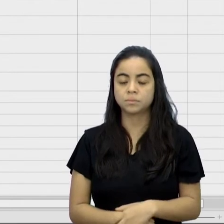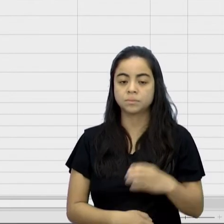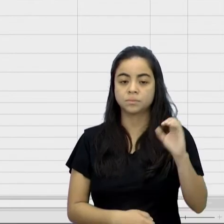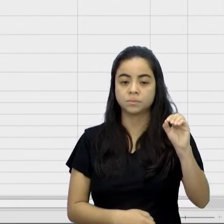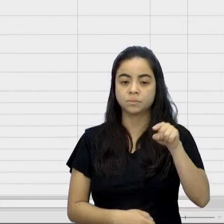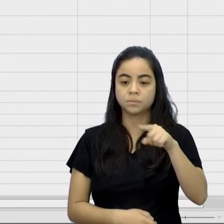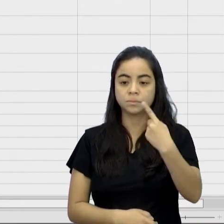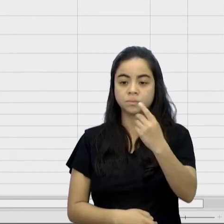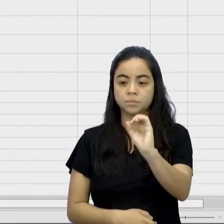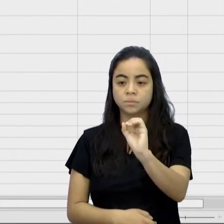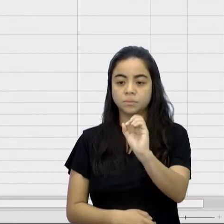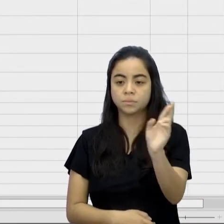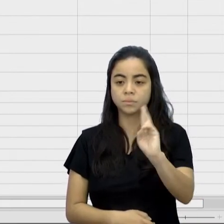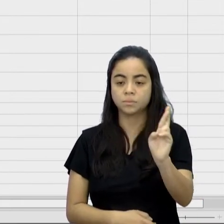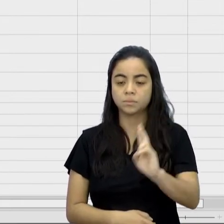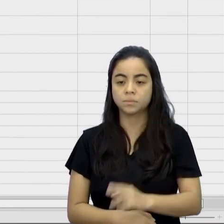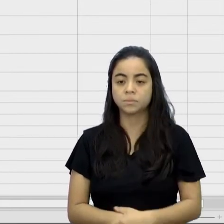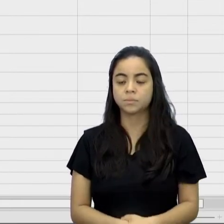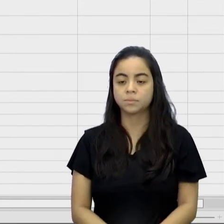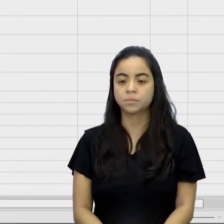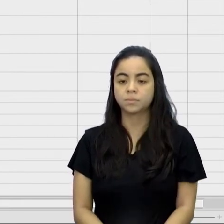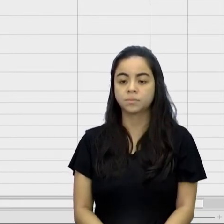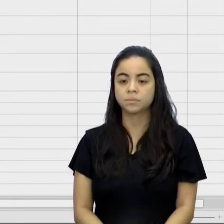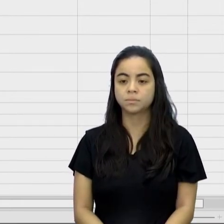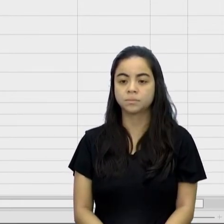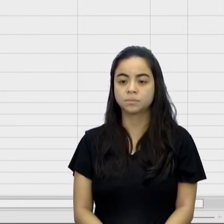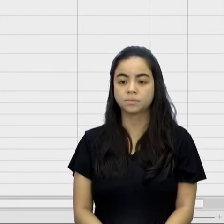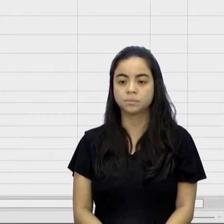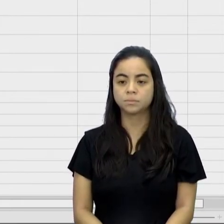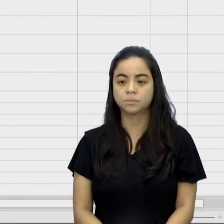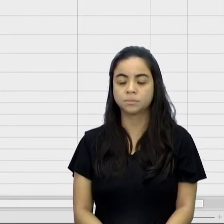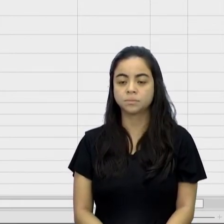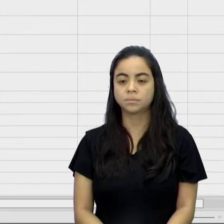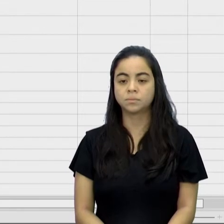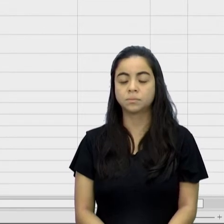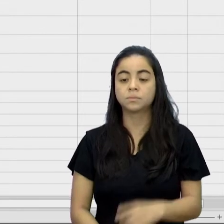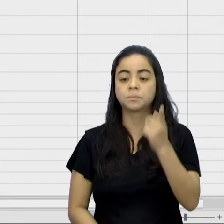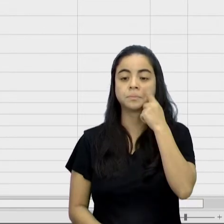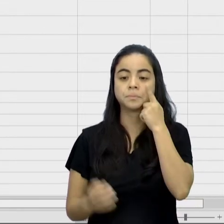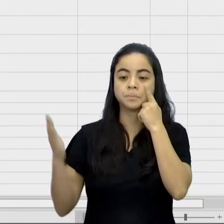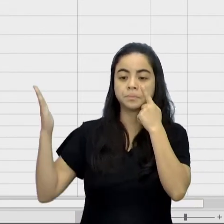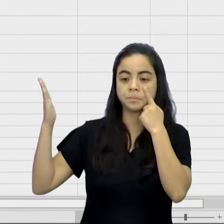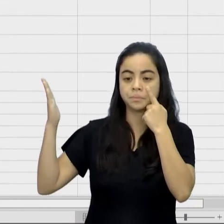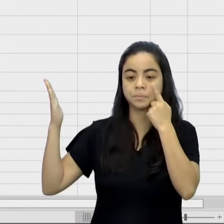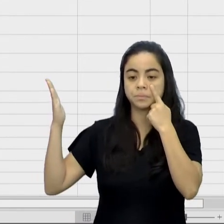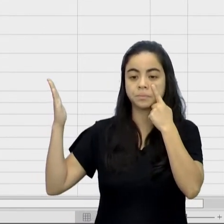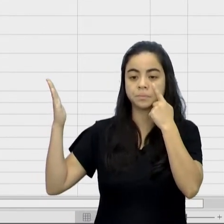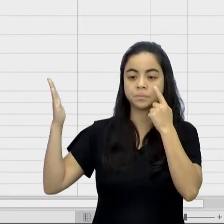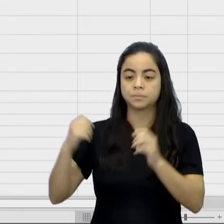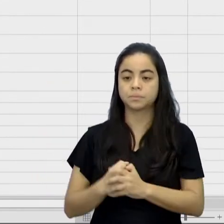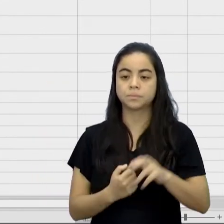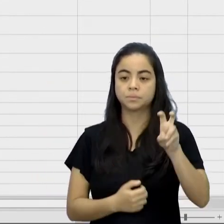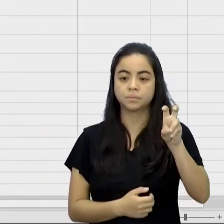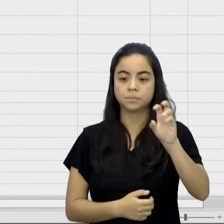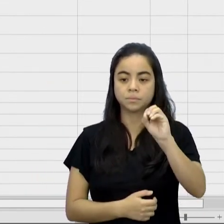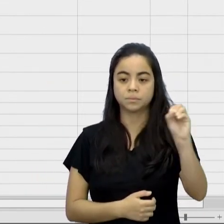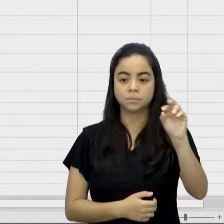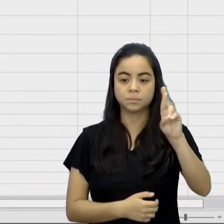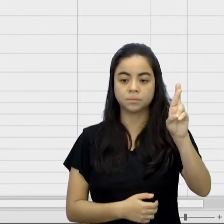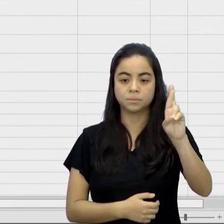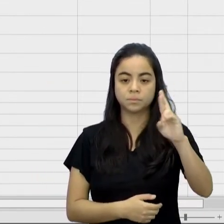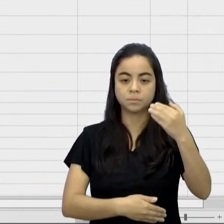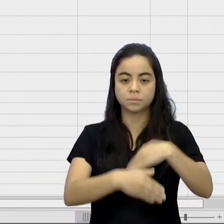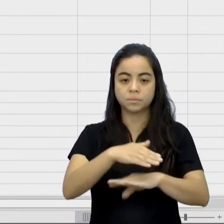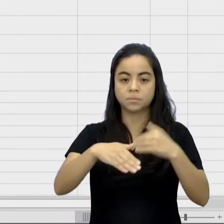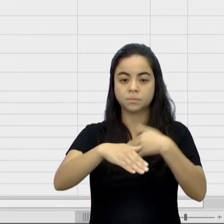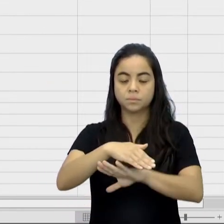0,10. Opa, 0,1. Então a gente vai ter aí R$500 guardando Pra